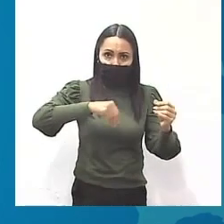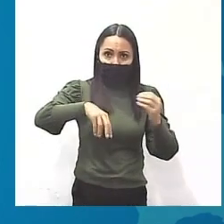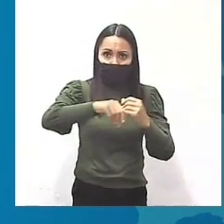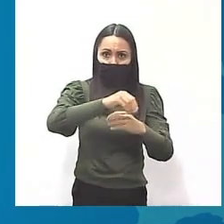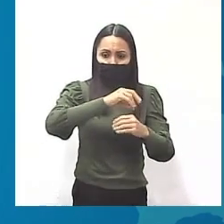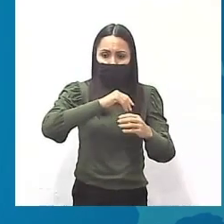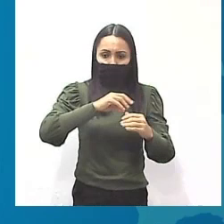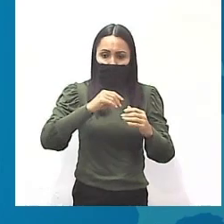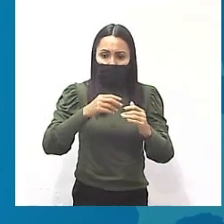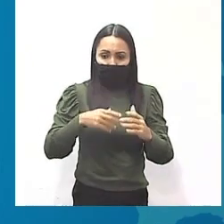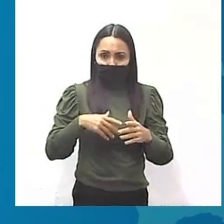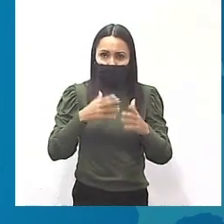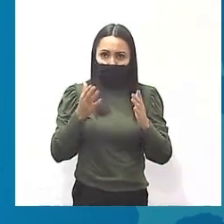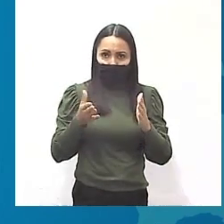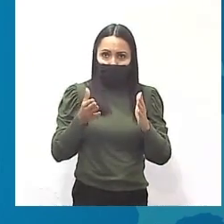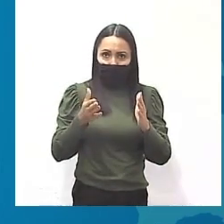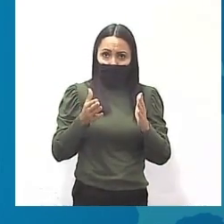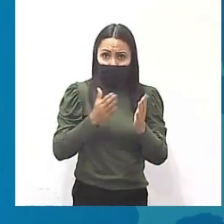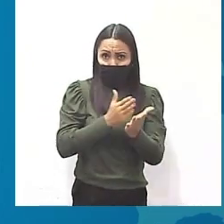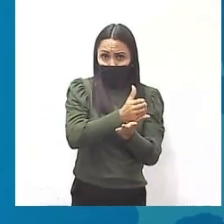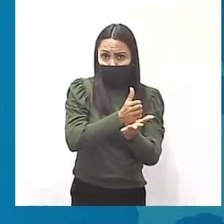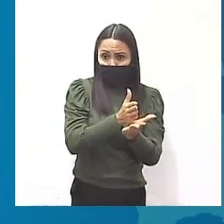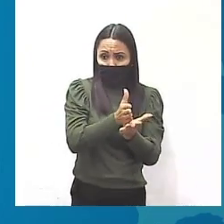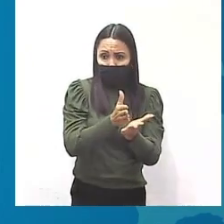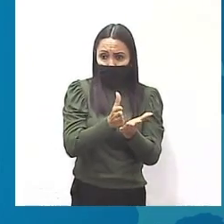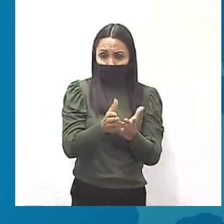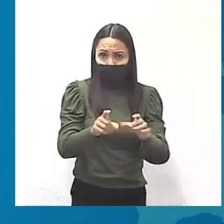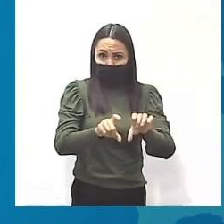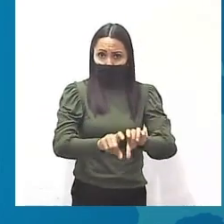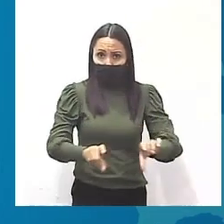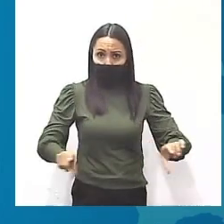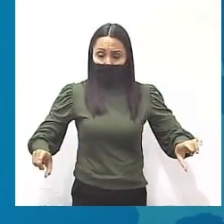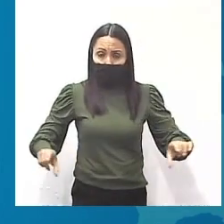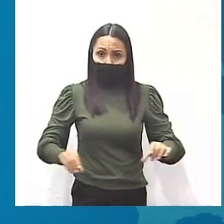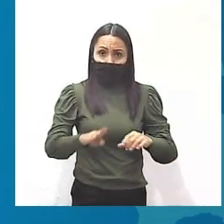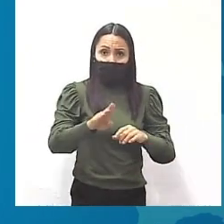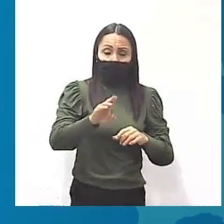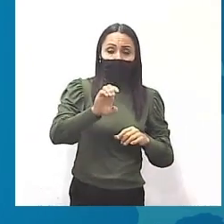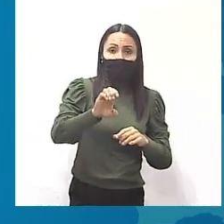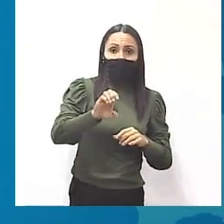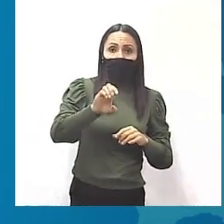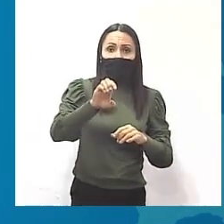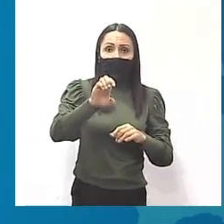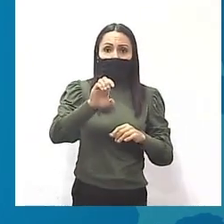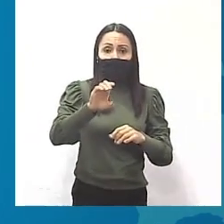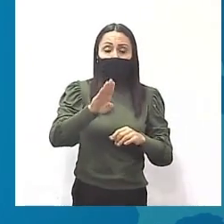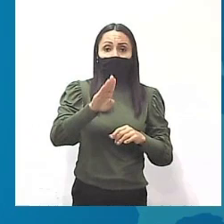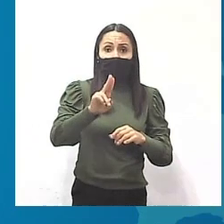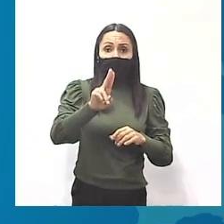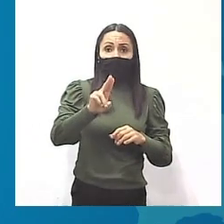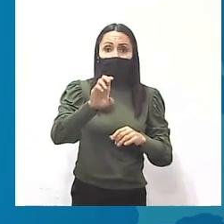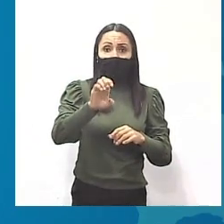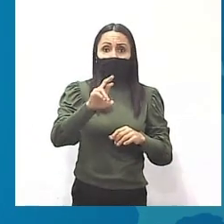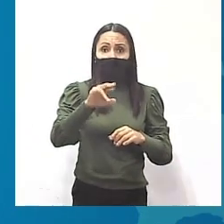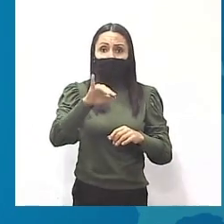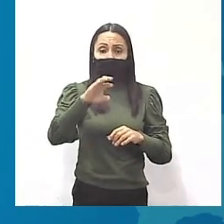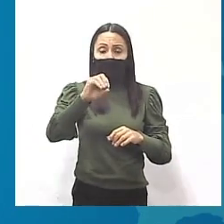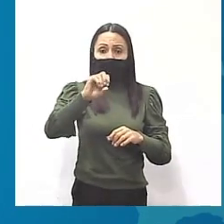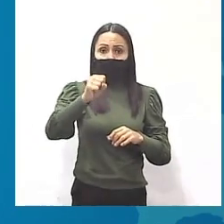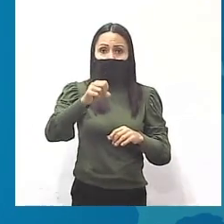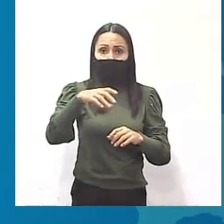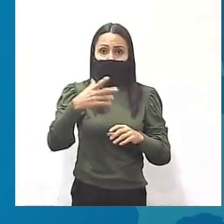ser desviada, na verdade, para os bueiros e galerias, o que vai reduzir o processo